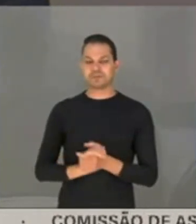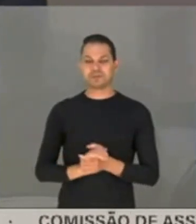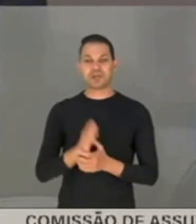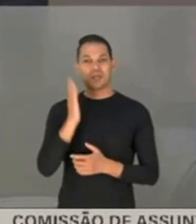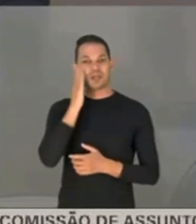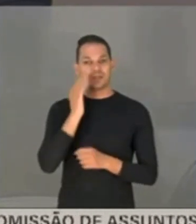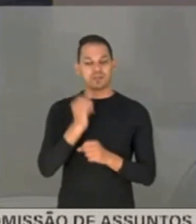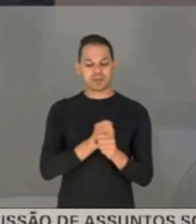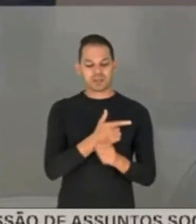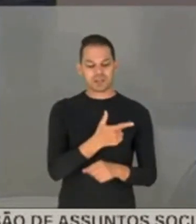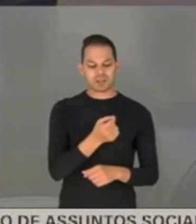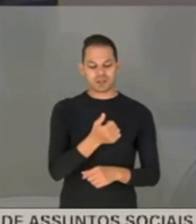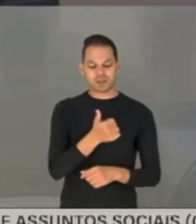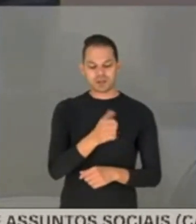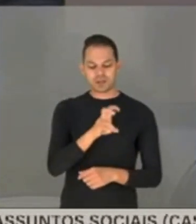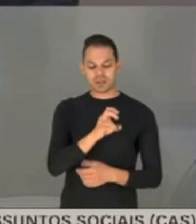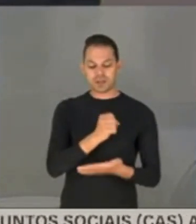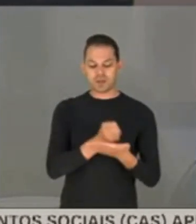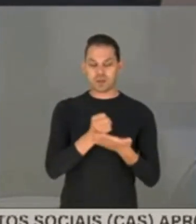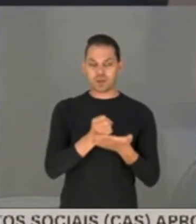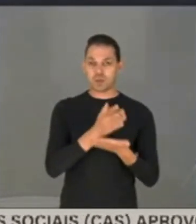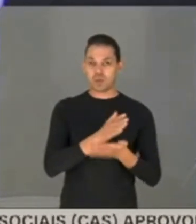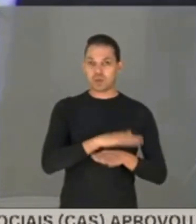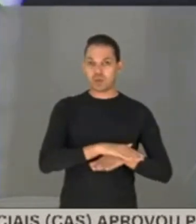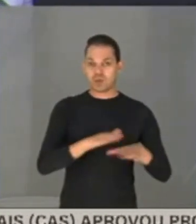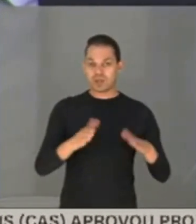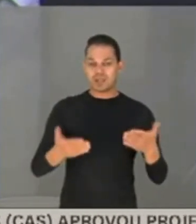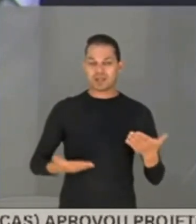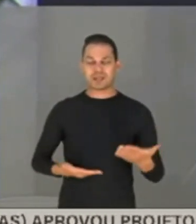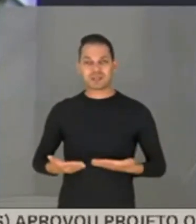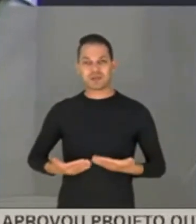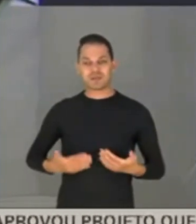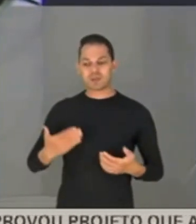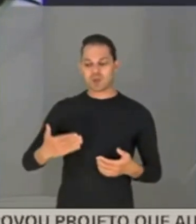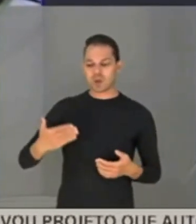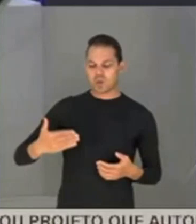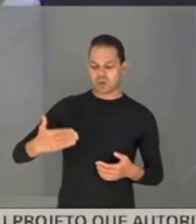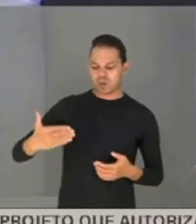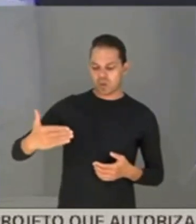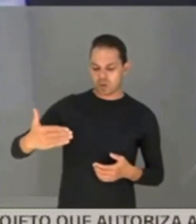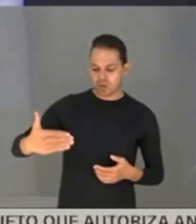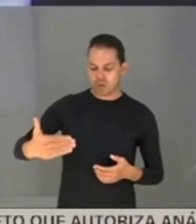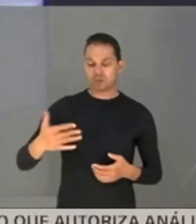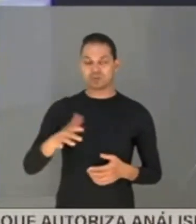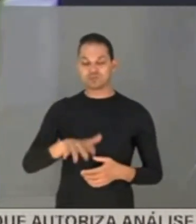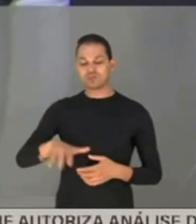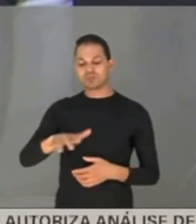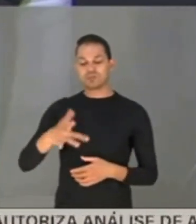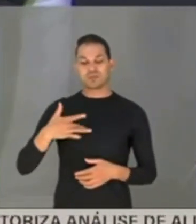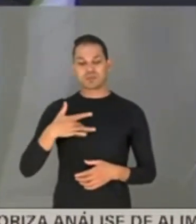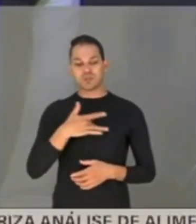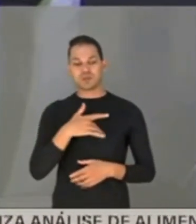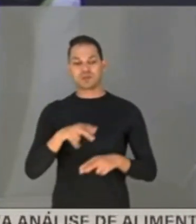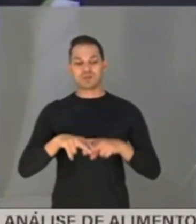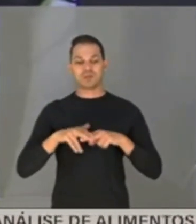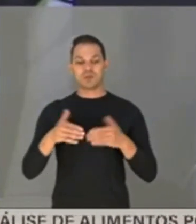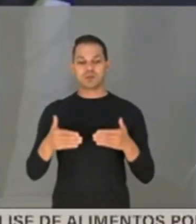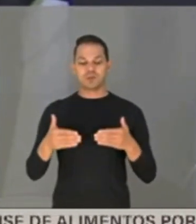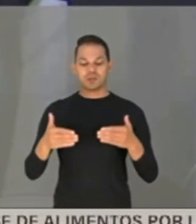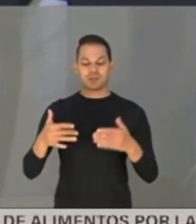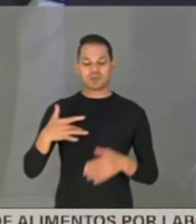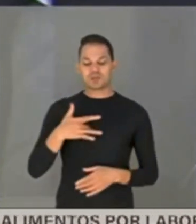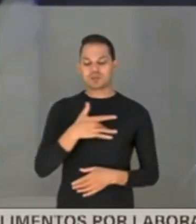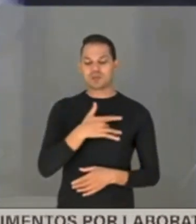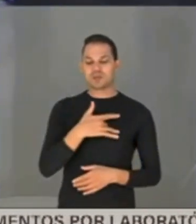em 2015 se encerrava o contrato e trata-se de serviço contínuo de prestação de serviço para a saúde, o Ministério da Saúde